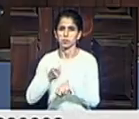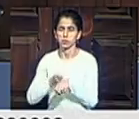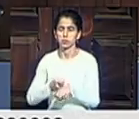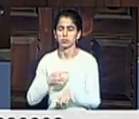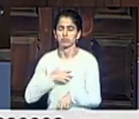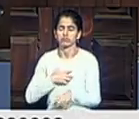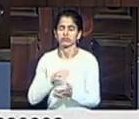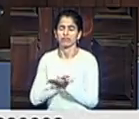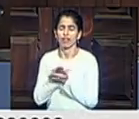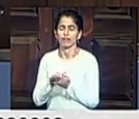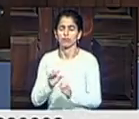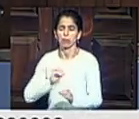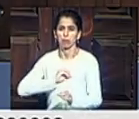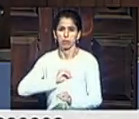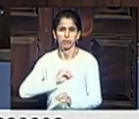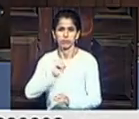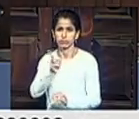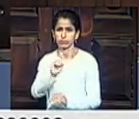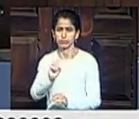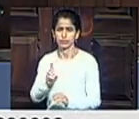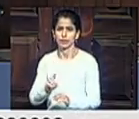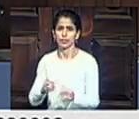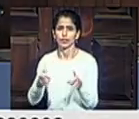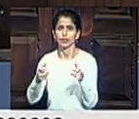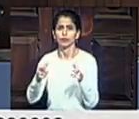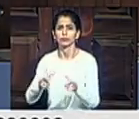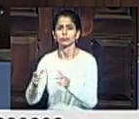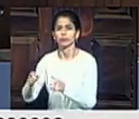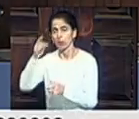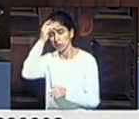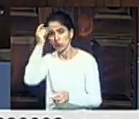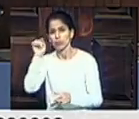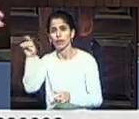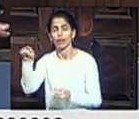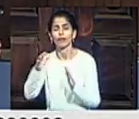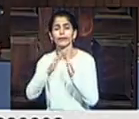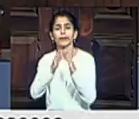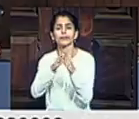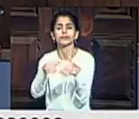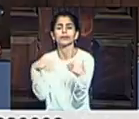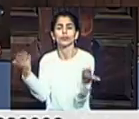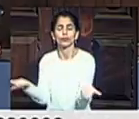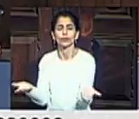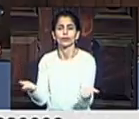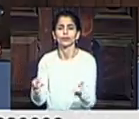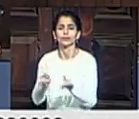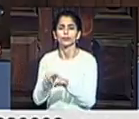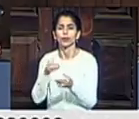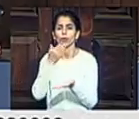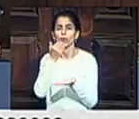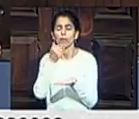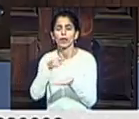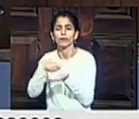isso. Onde que essa população vai morar? Como que esse povo vai comer?